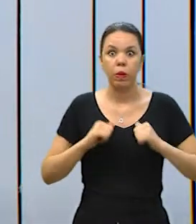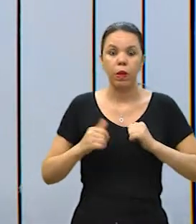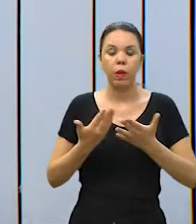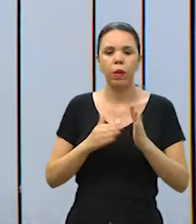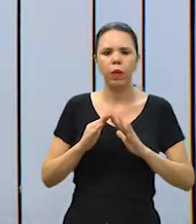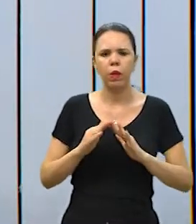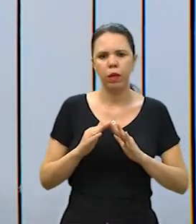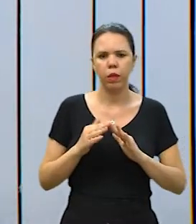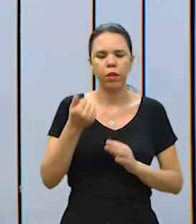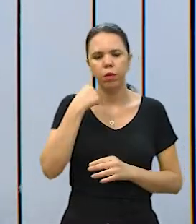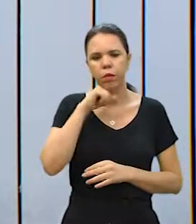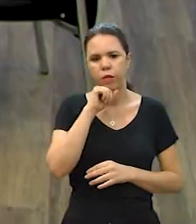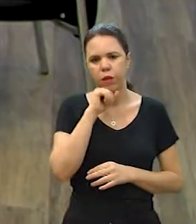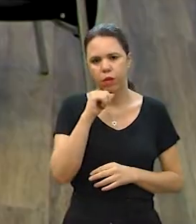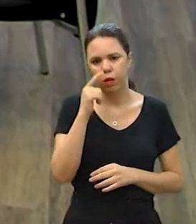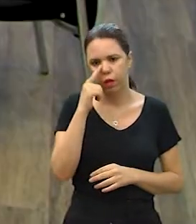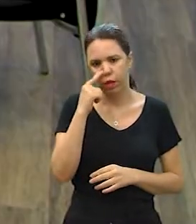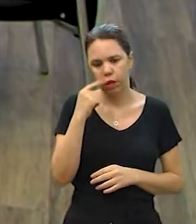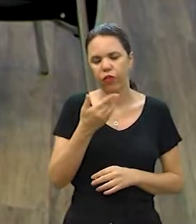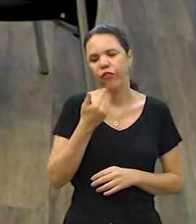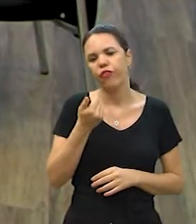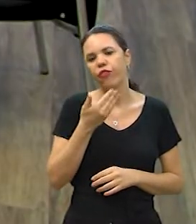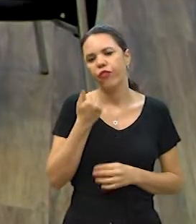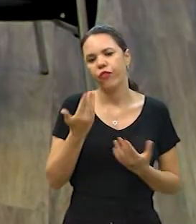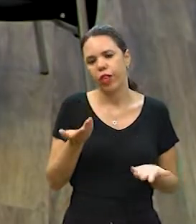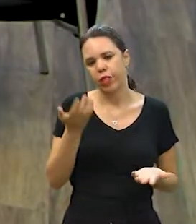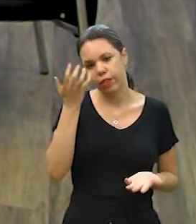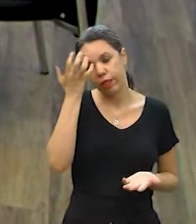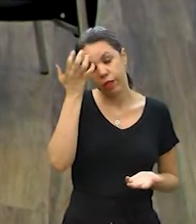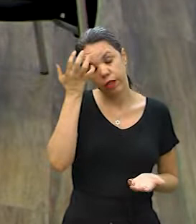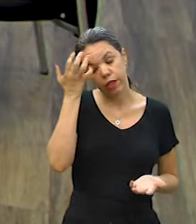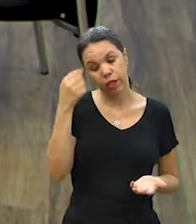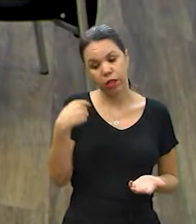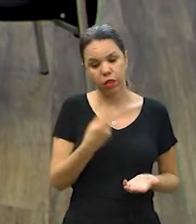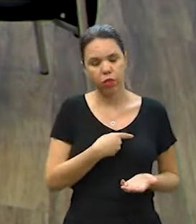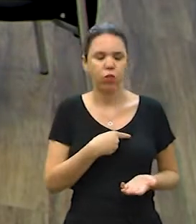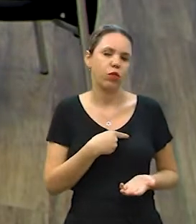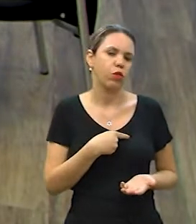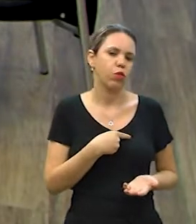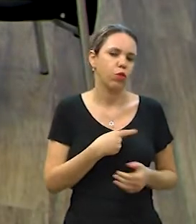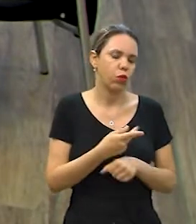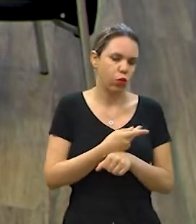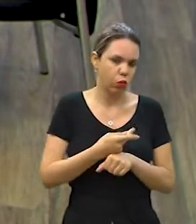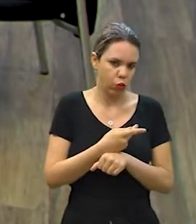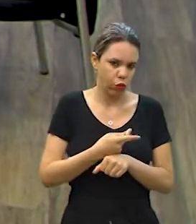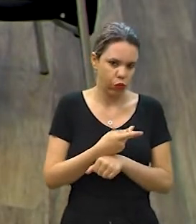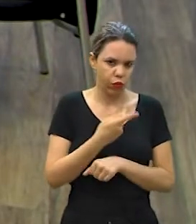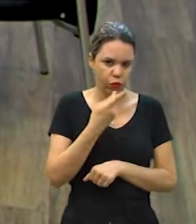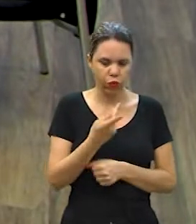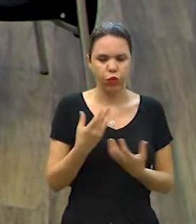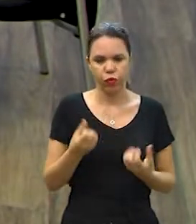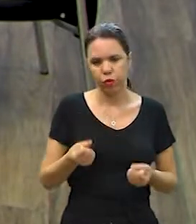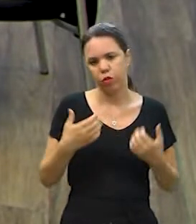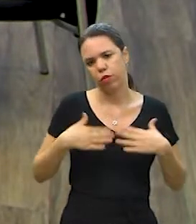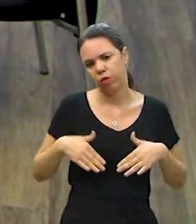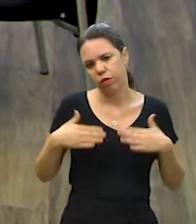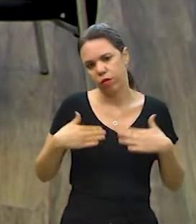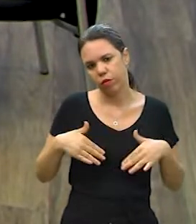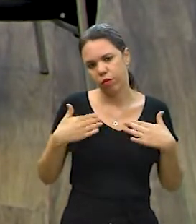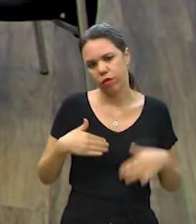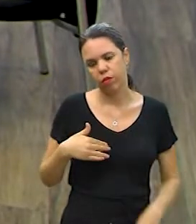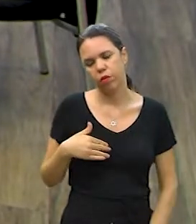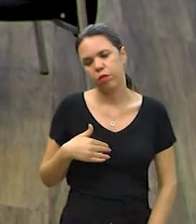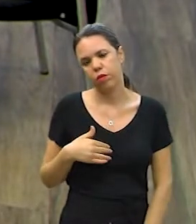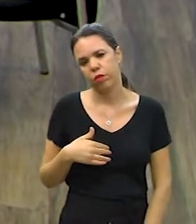desespero da escola e da mãe, faz o que é mais fácil, né? Faz o que é mais fácil. Ao invés da gente correr, procurar, que eu falei, gente, vamos com calma,